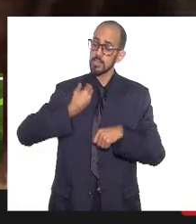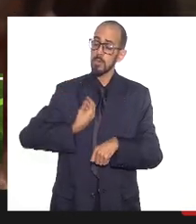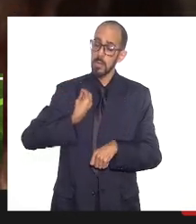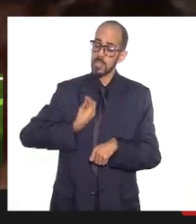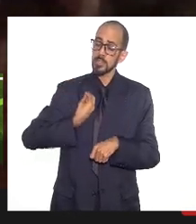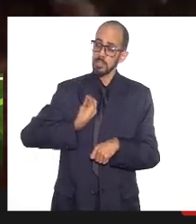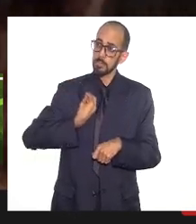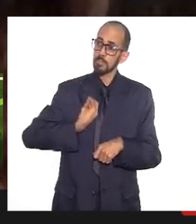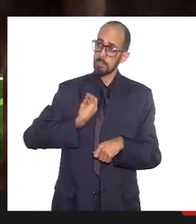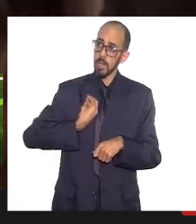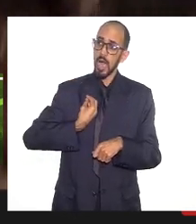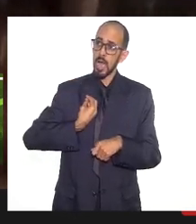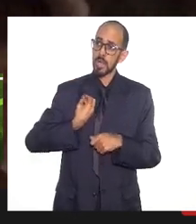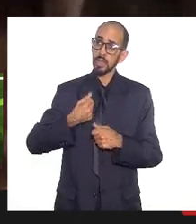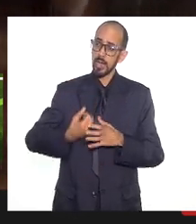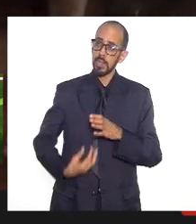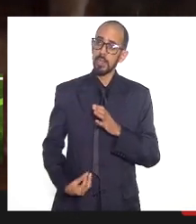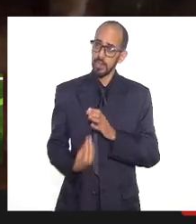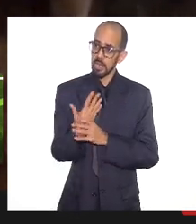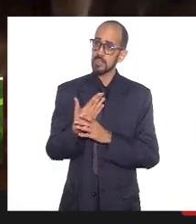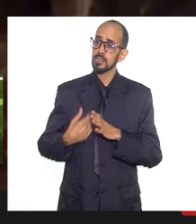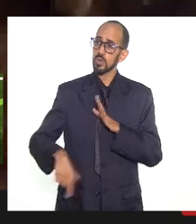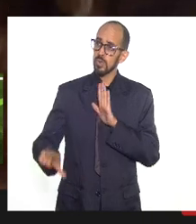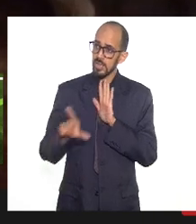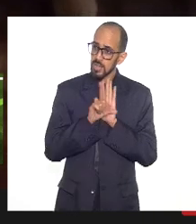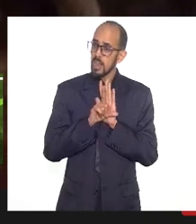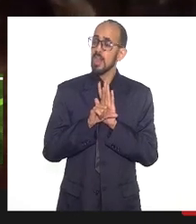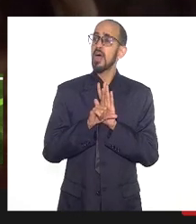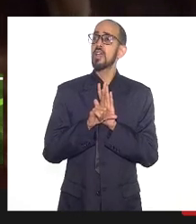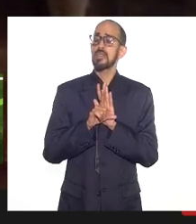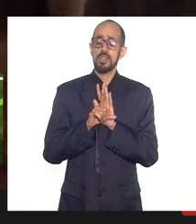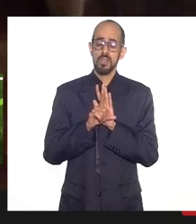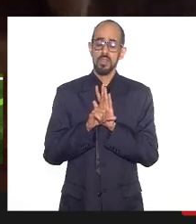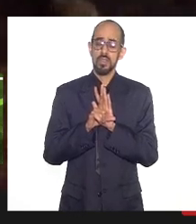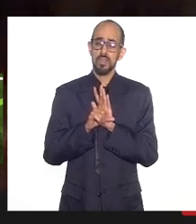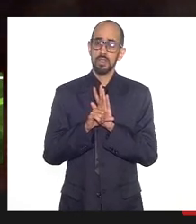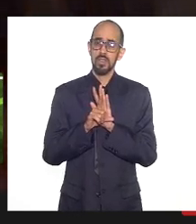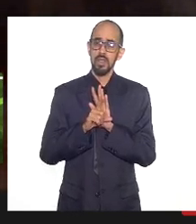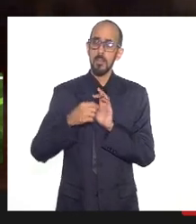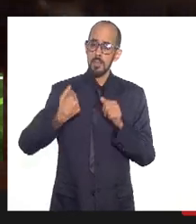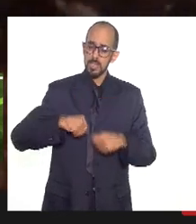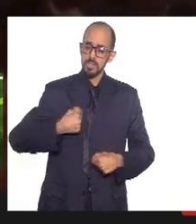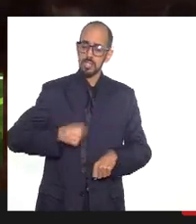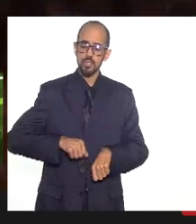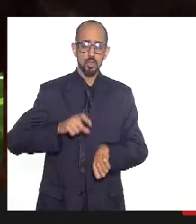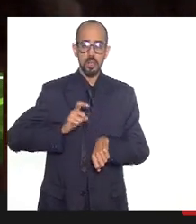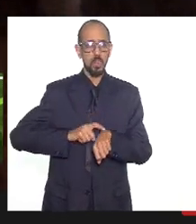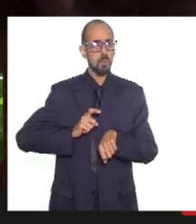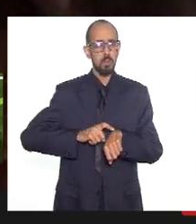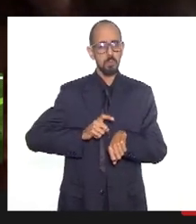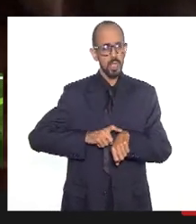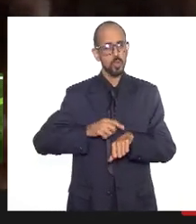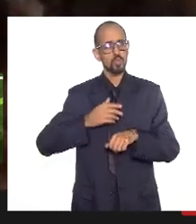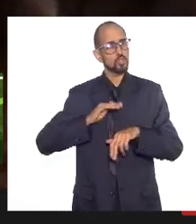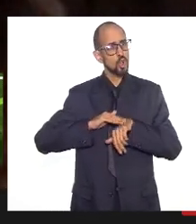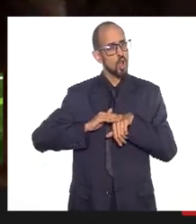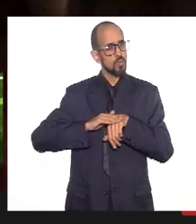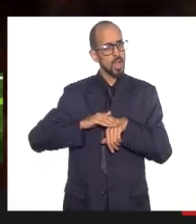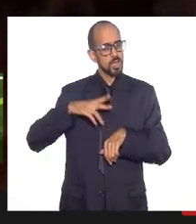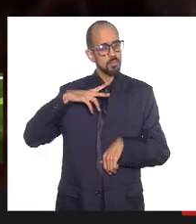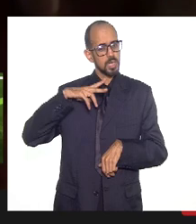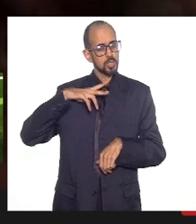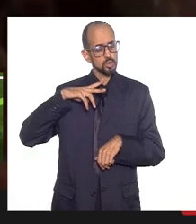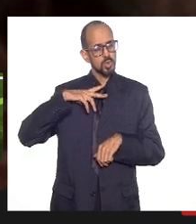participar da elaboração desse projeto de lei. Né? Eu acho que tem que ter aquela conversa